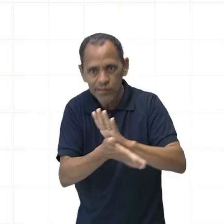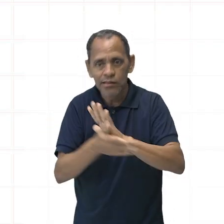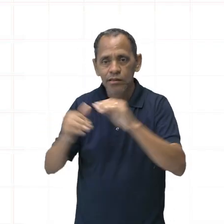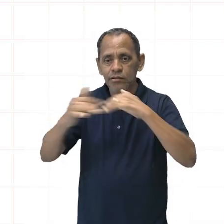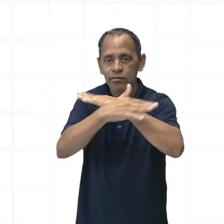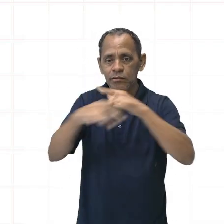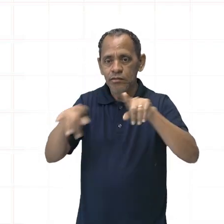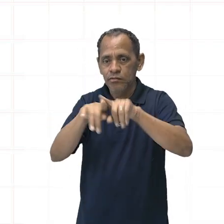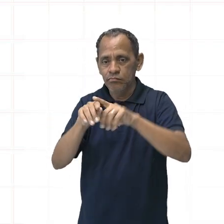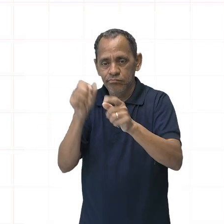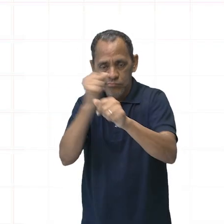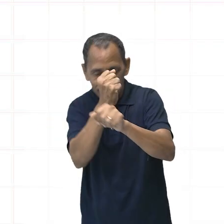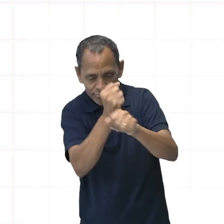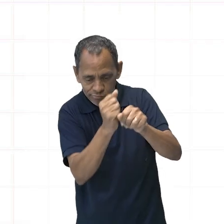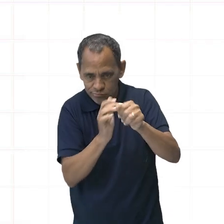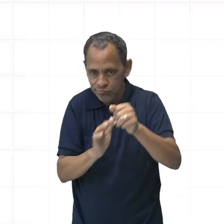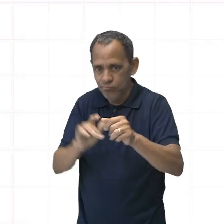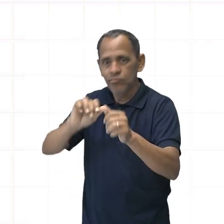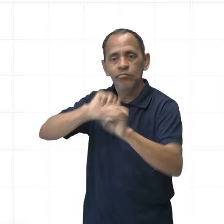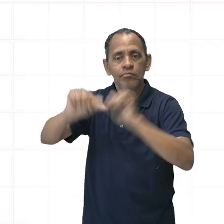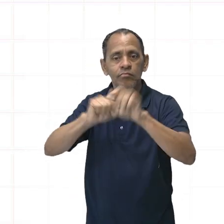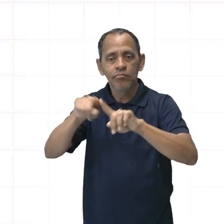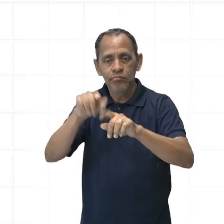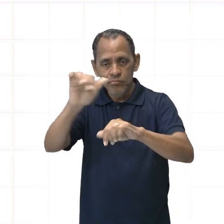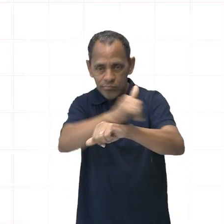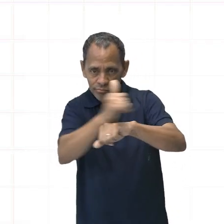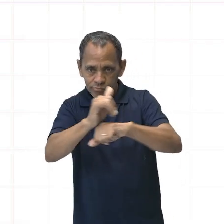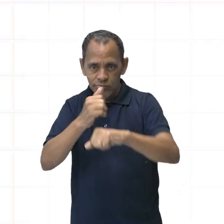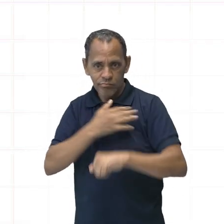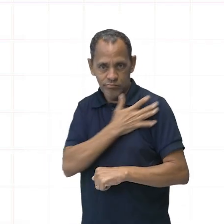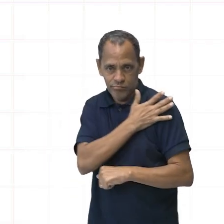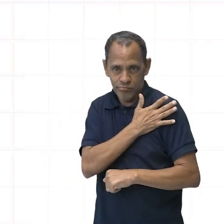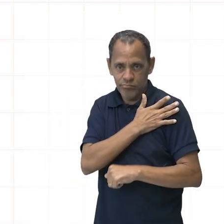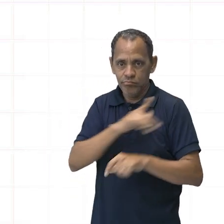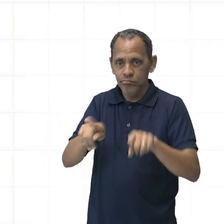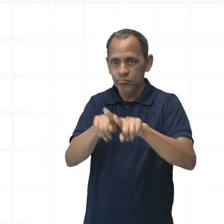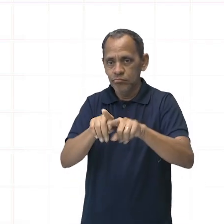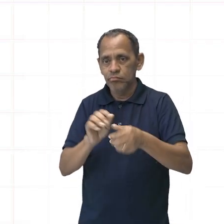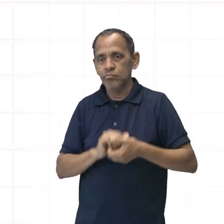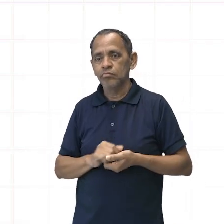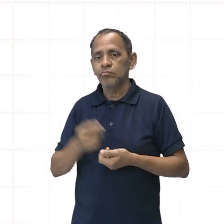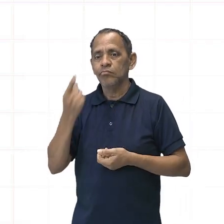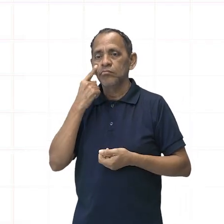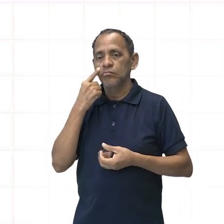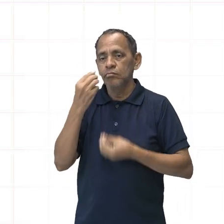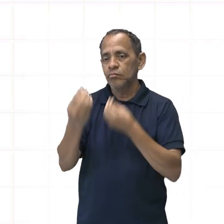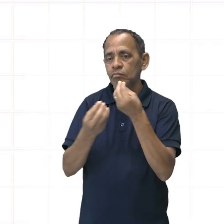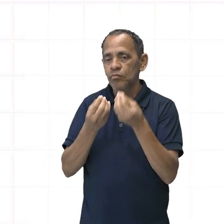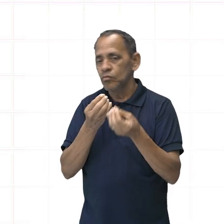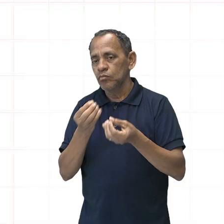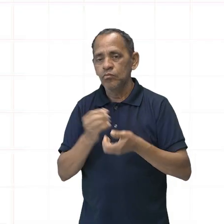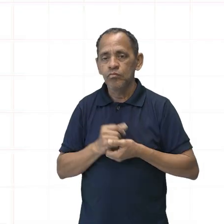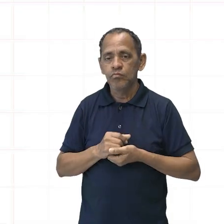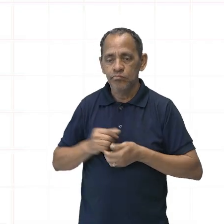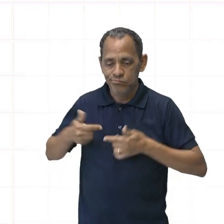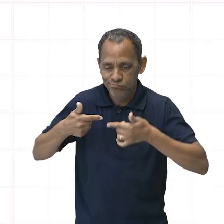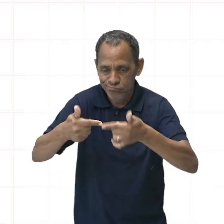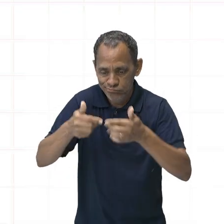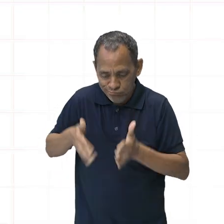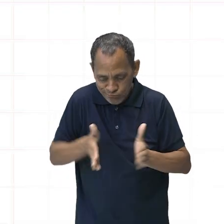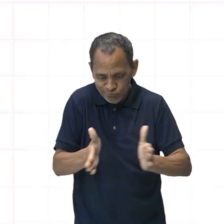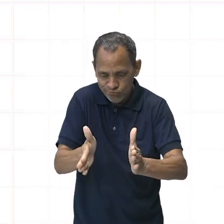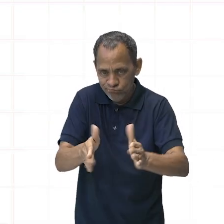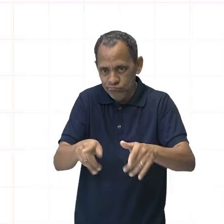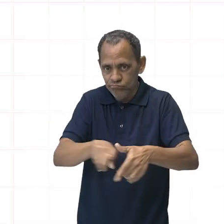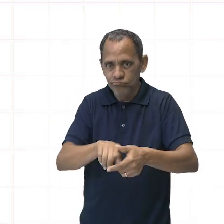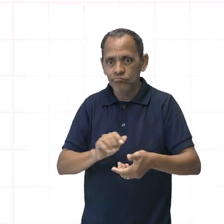infraestrutura e mudança na estratégia militar, certo? Agora vamos observar e conhecer a Guerra de Trincheiras, que